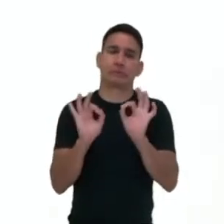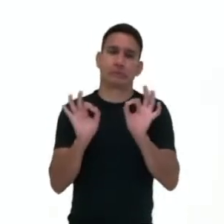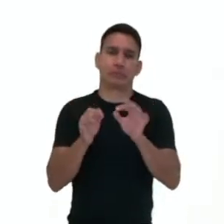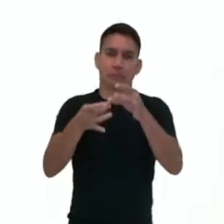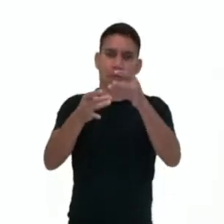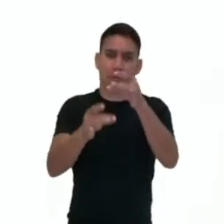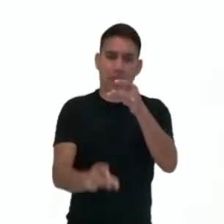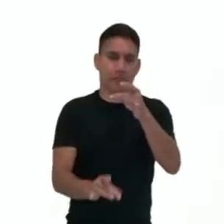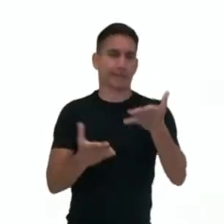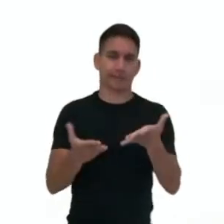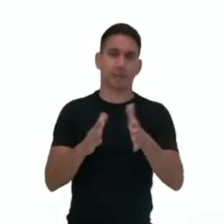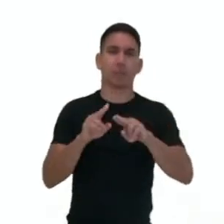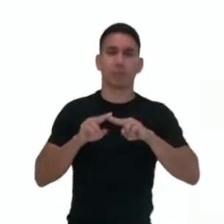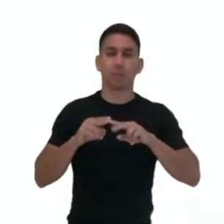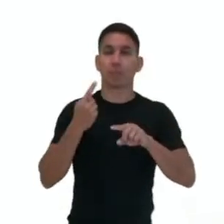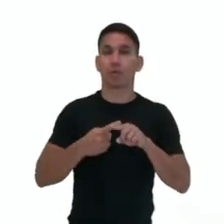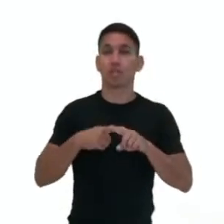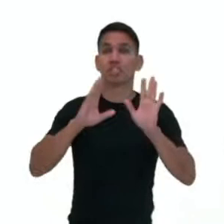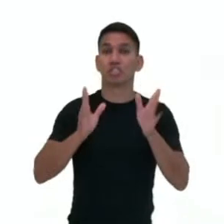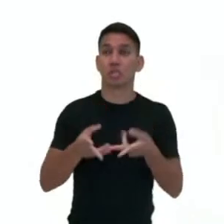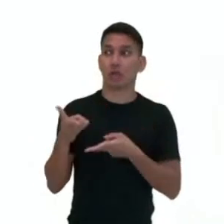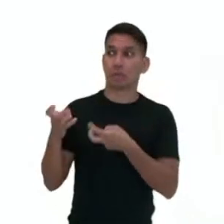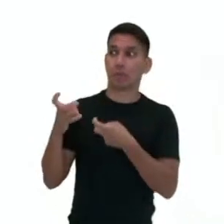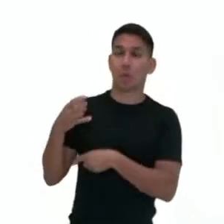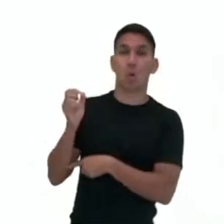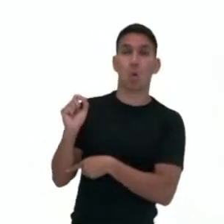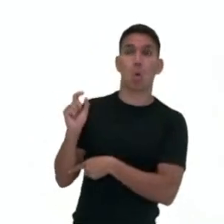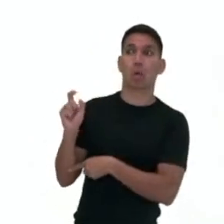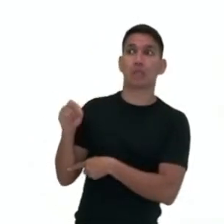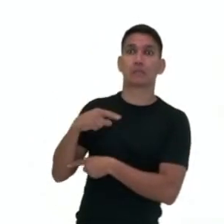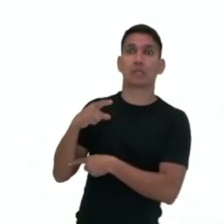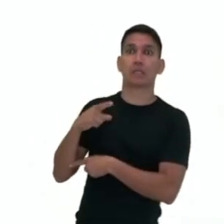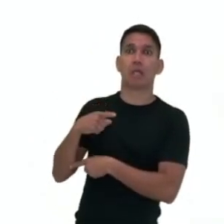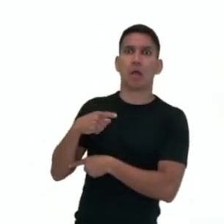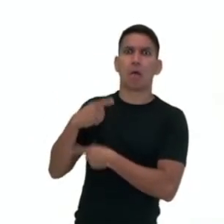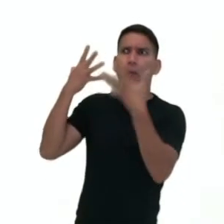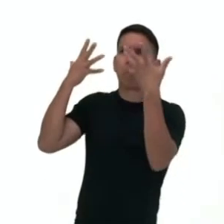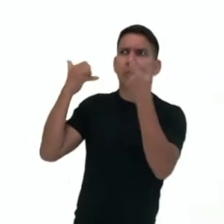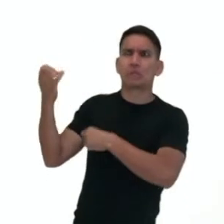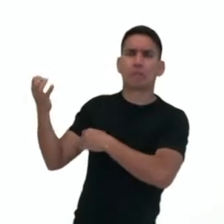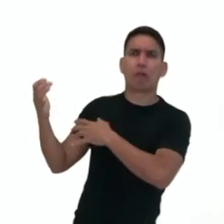pois já se ouvia o barulho do bicho que se aproximava.